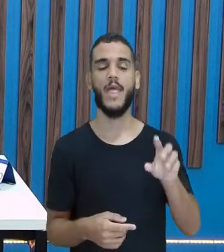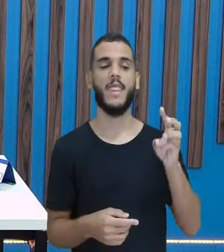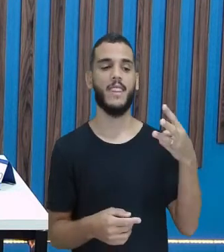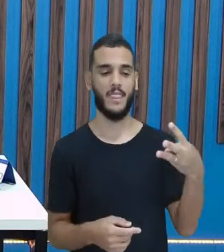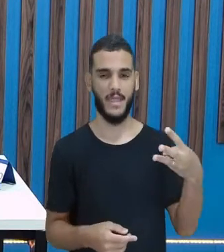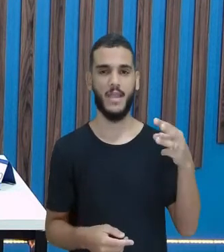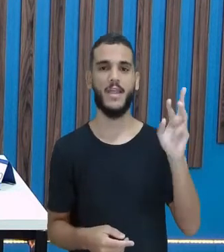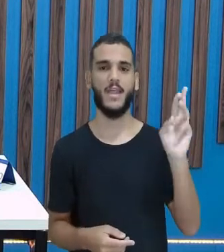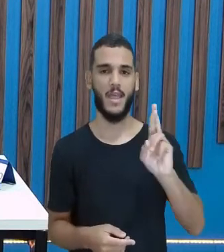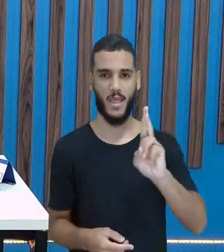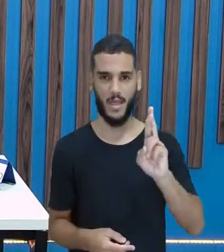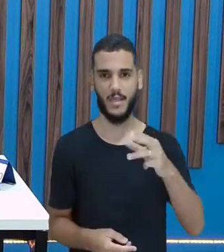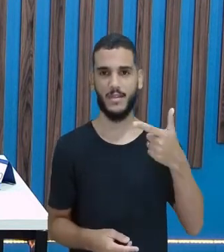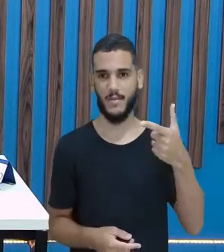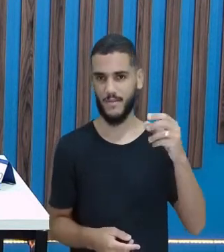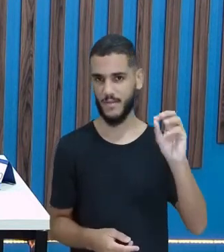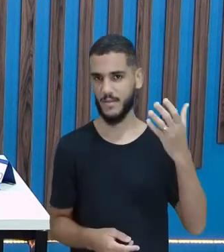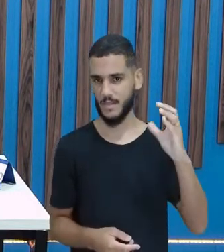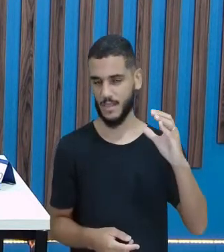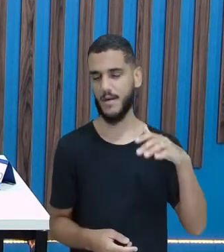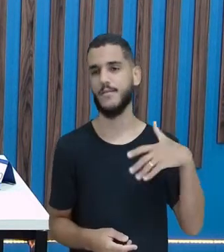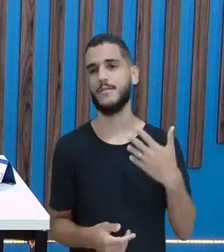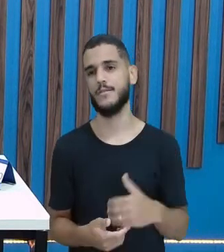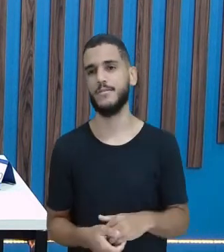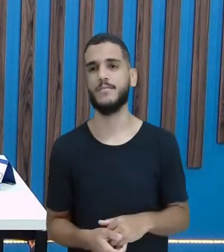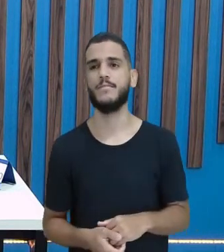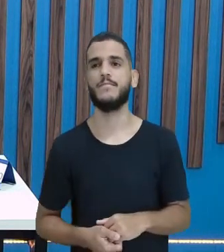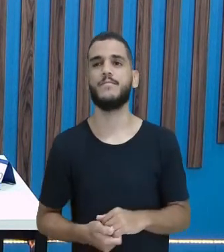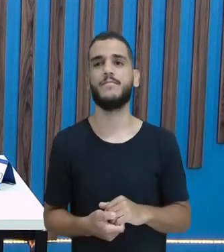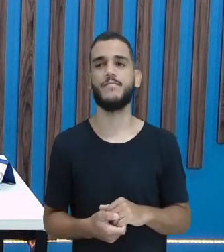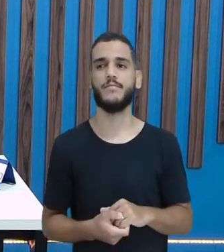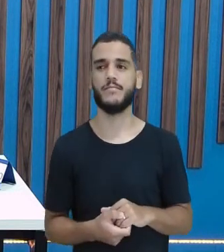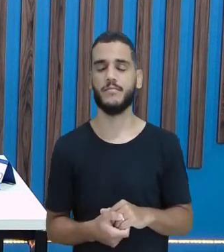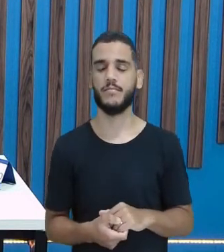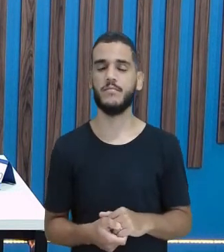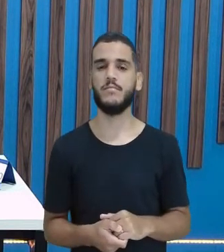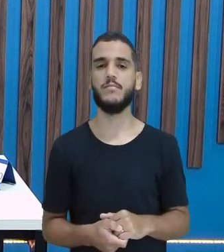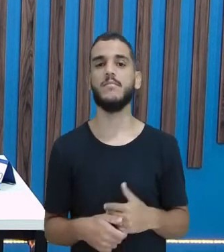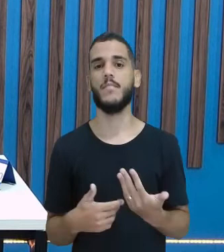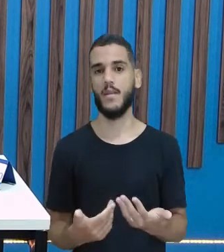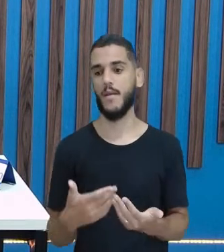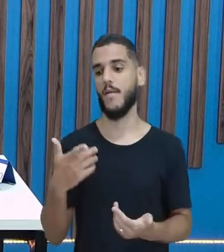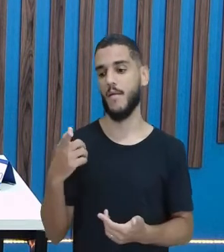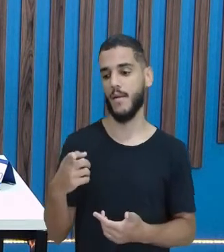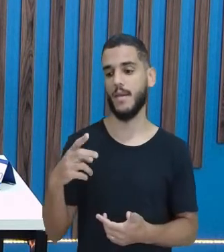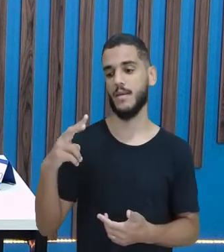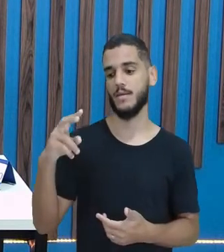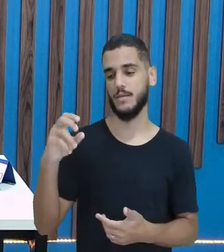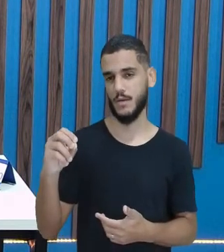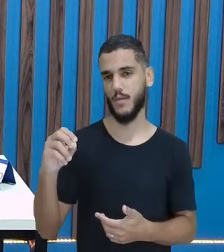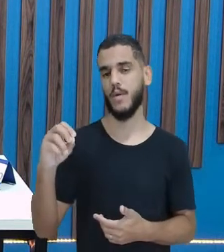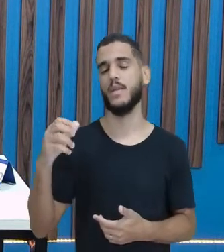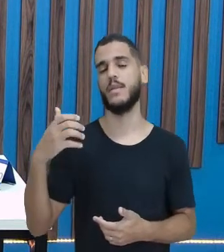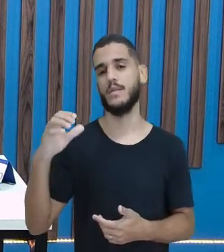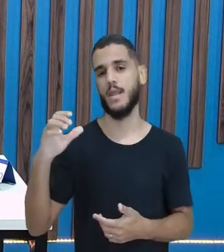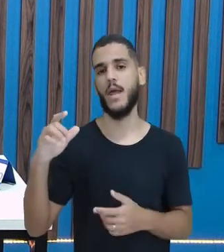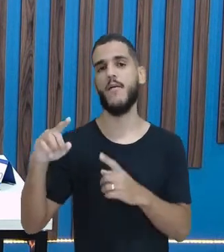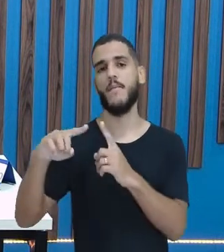R$ 3,20 tem Isabela. E Maiara, 50 centavos mais 50 centavos dá